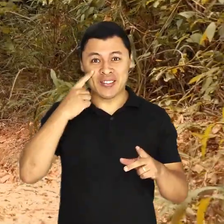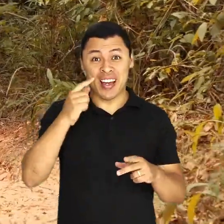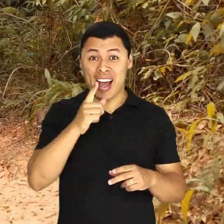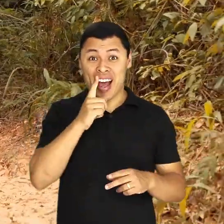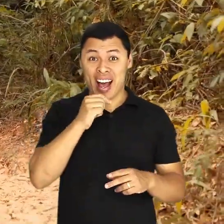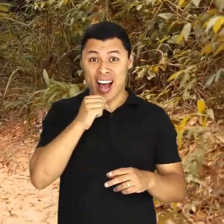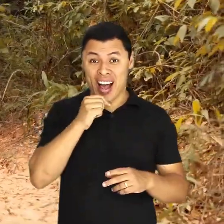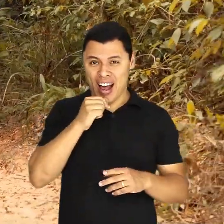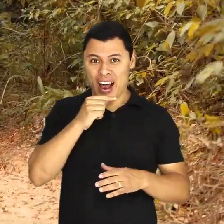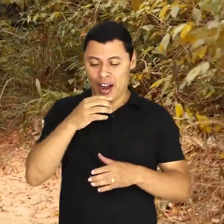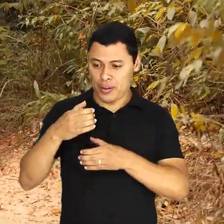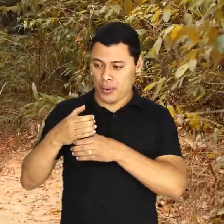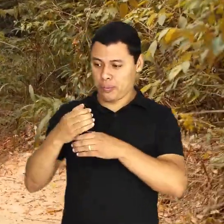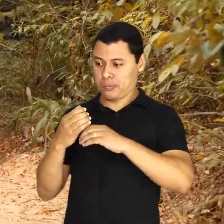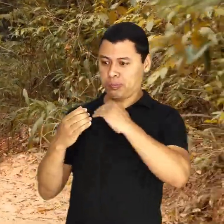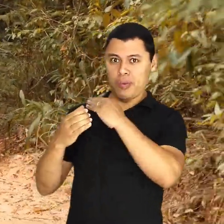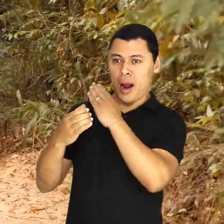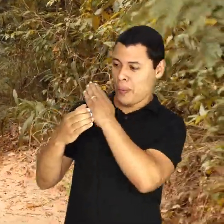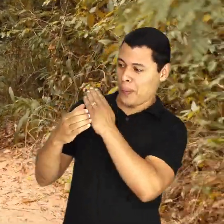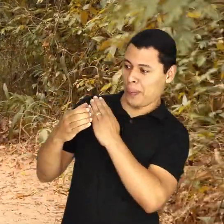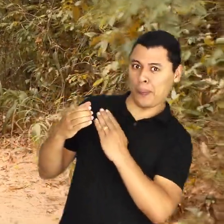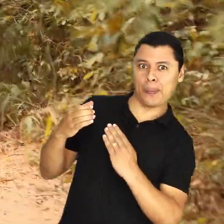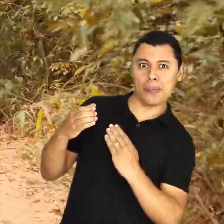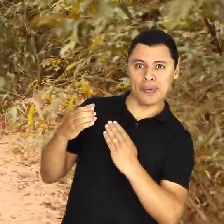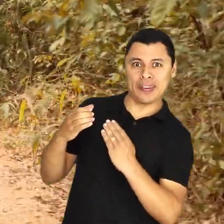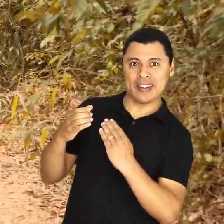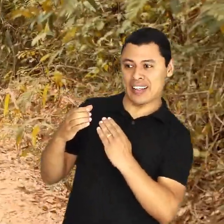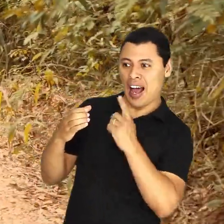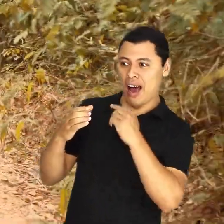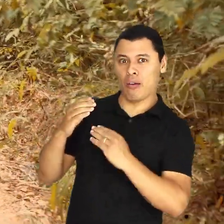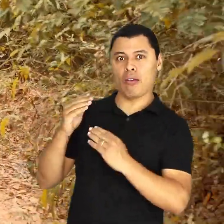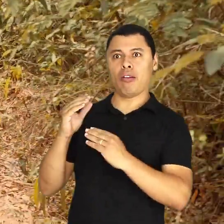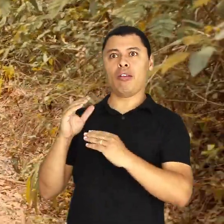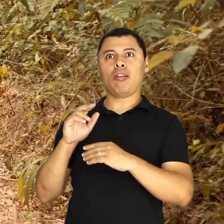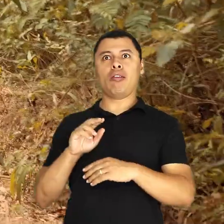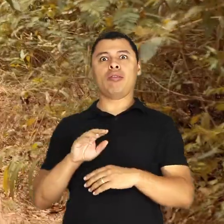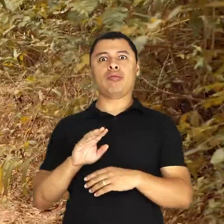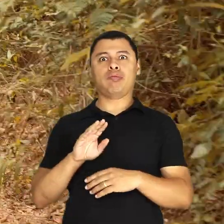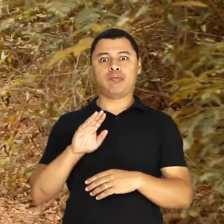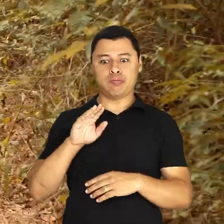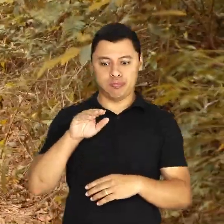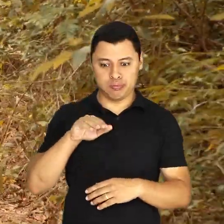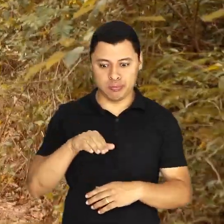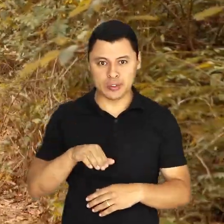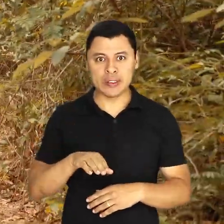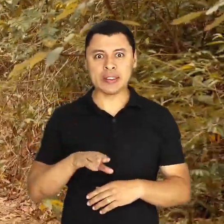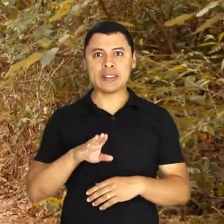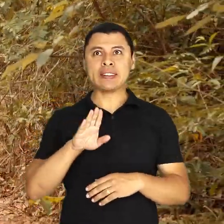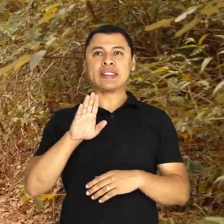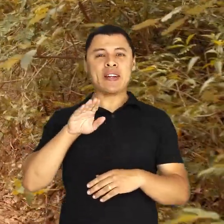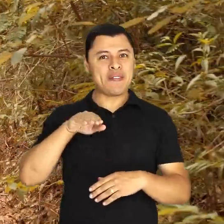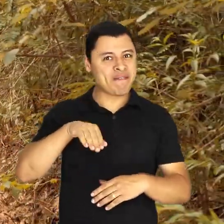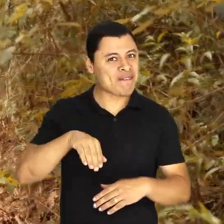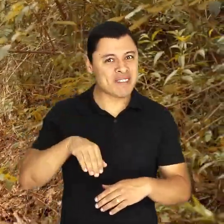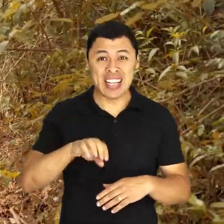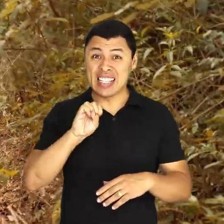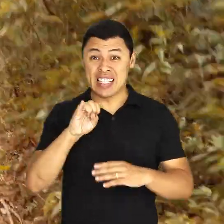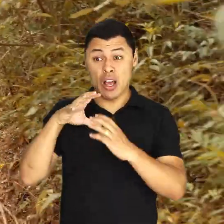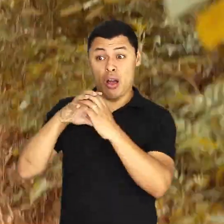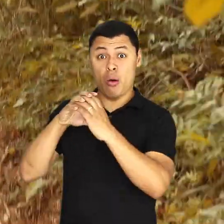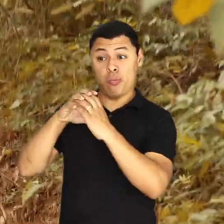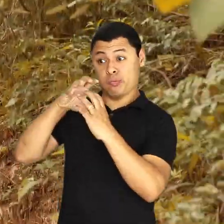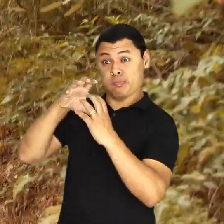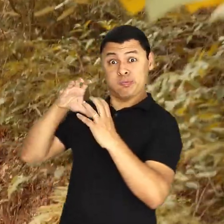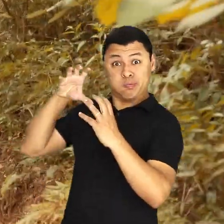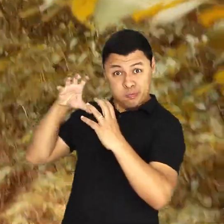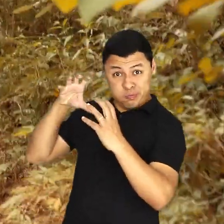e dependendo do sistema 4x4 já teria ficado aí também. Nossa, que eu já estou bem inclinado aqui, então não é uma situação exatamente